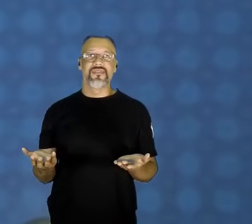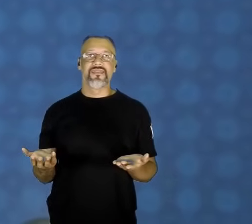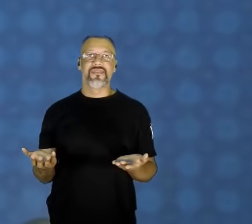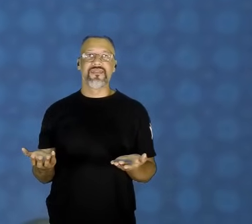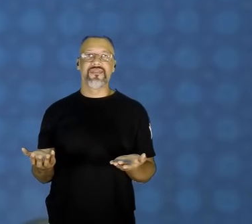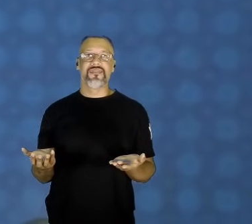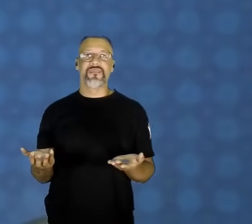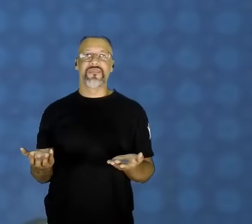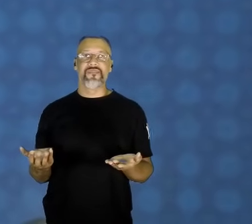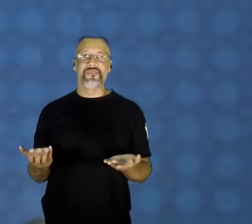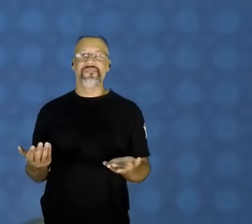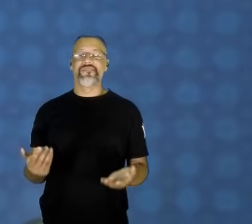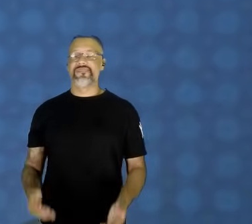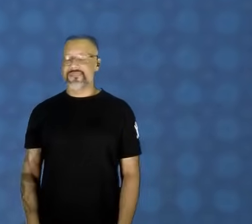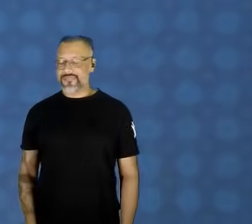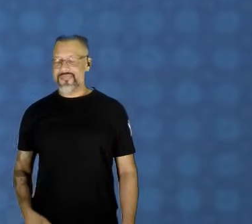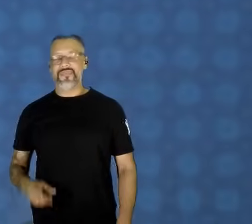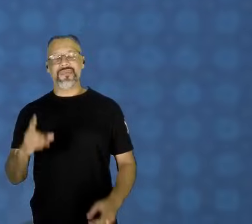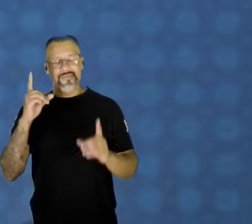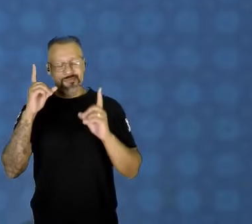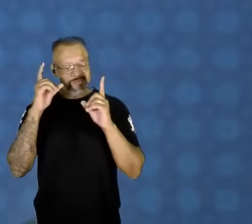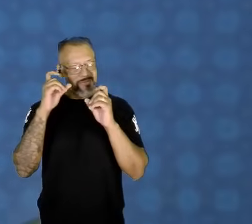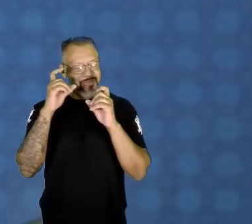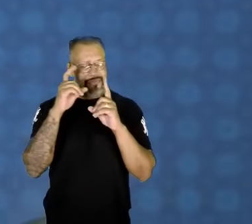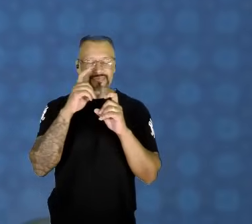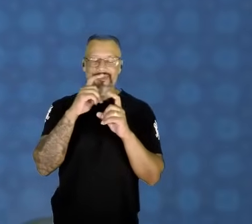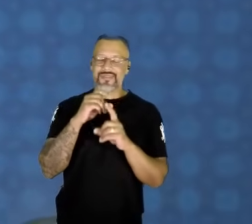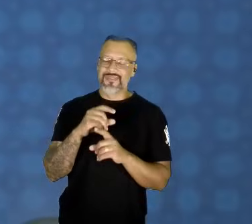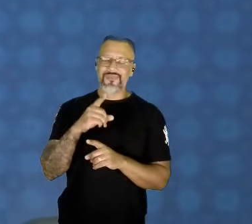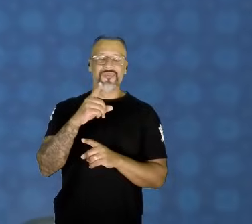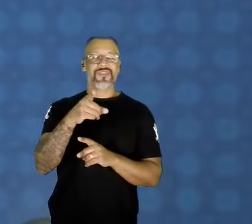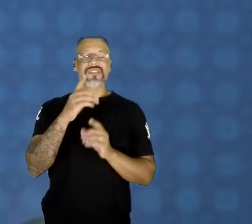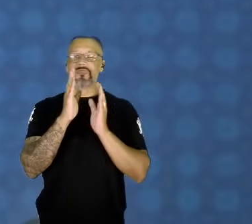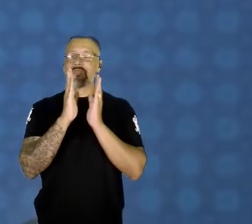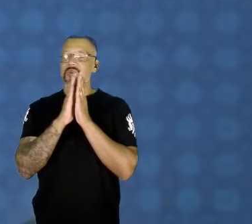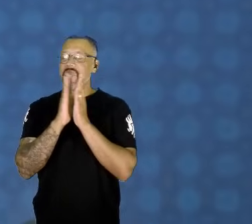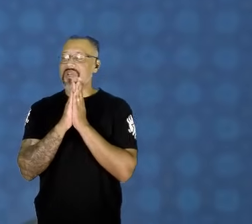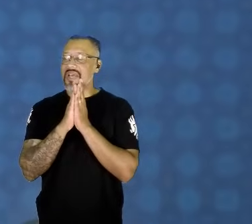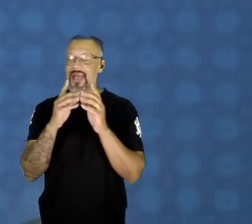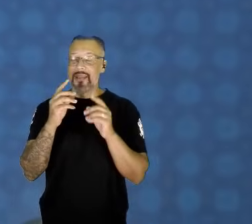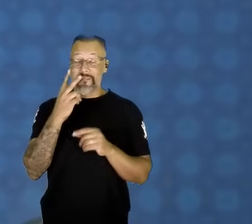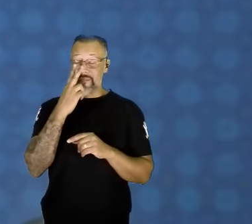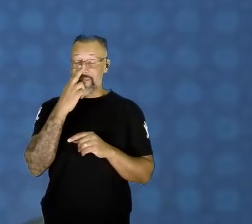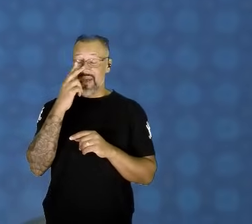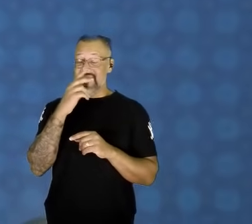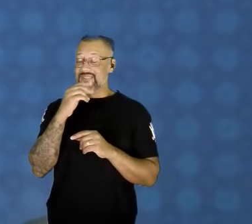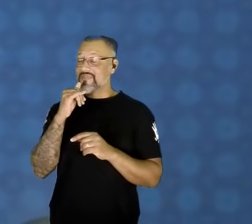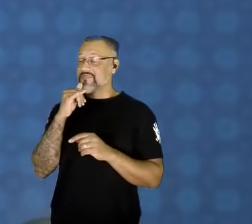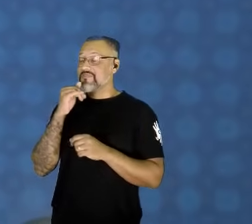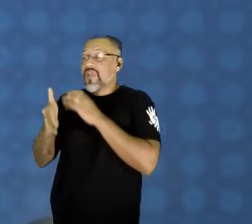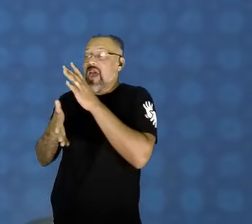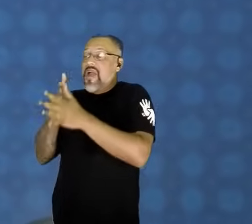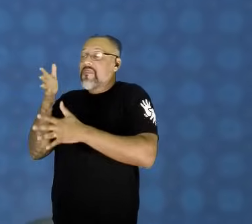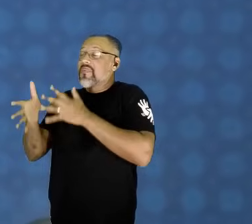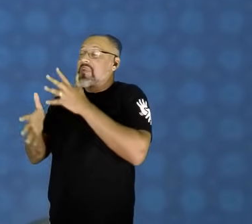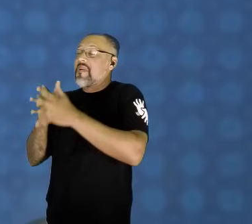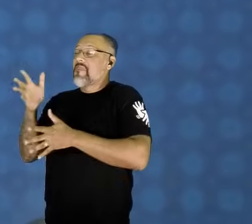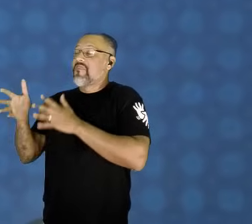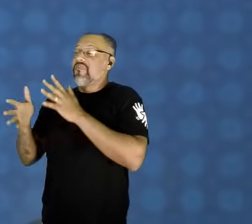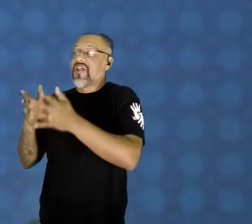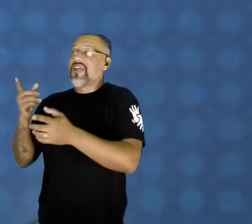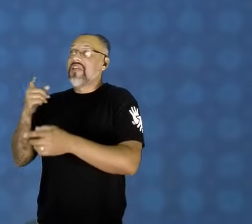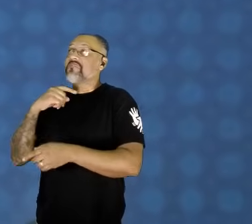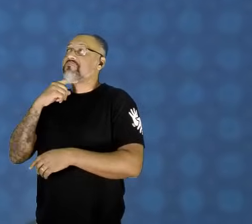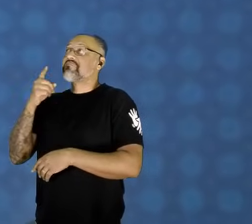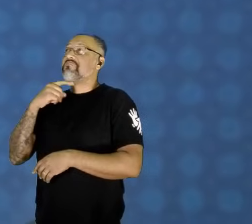Não há nada mais angustiante do que você orar e parece que você está falando com o teto. Não tem nada mais triste do que você clamar a